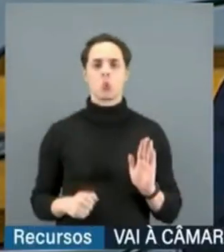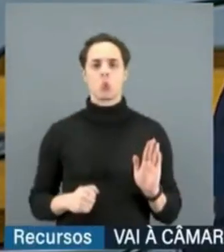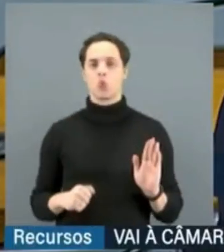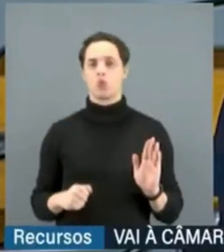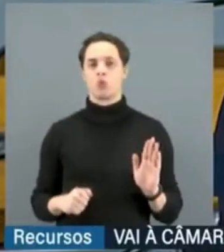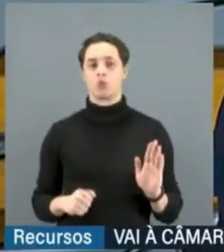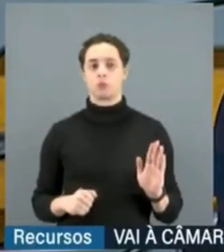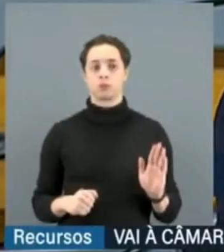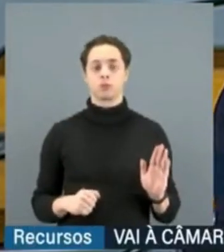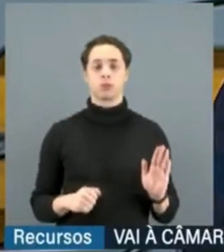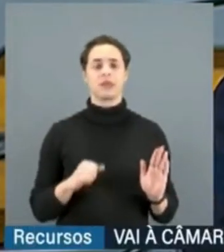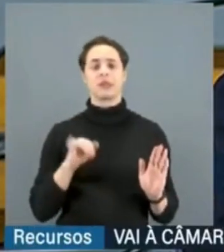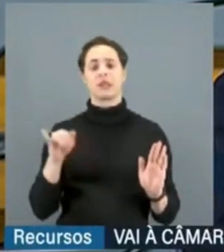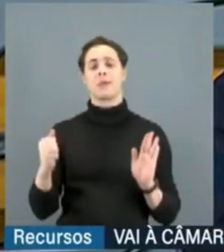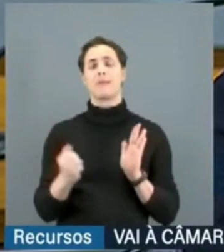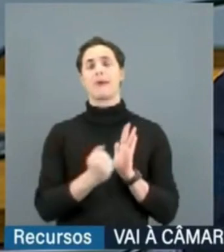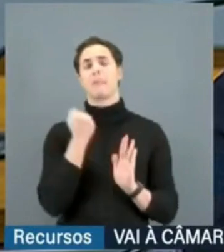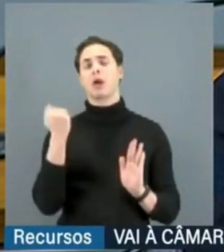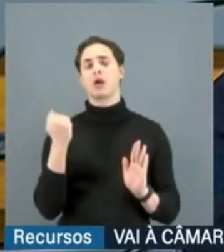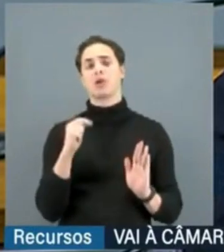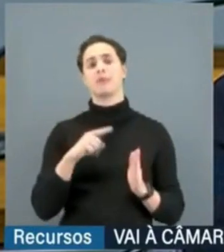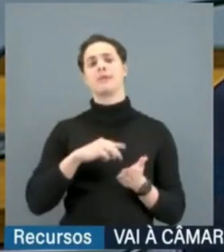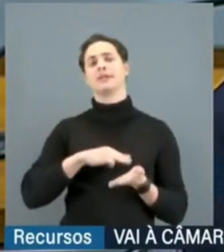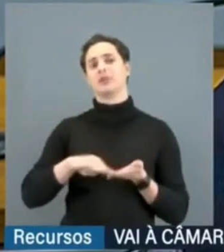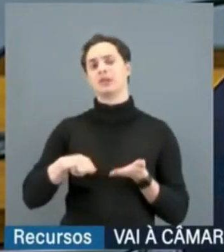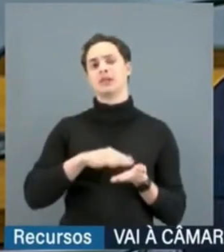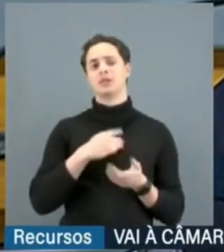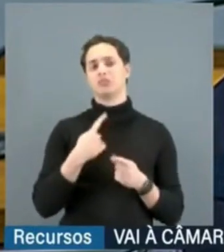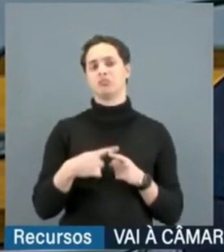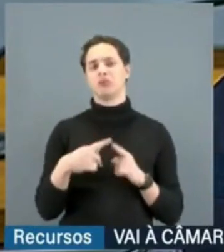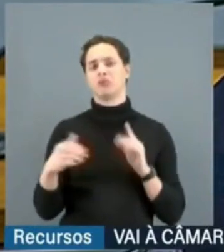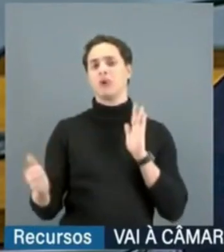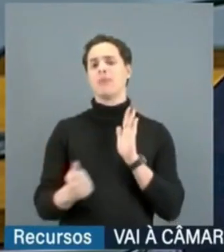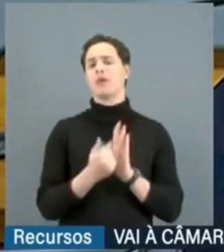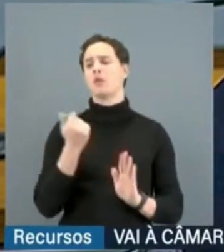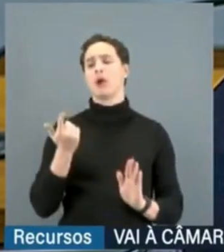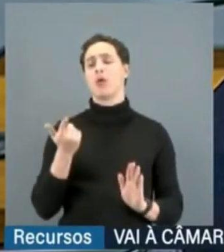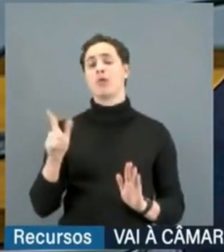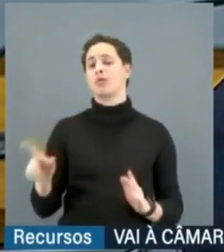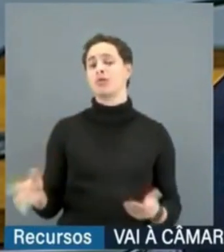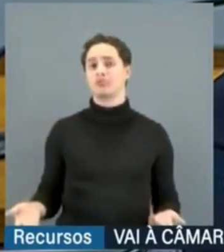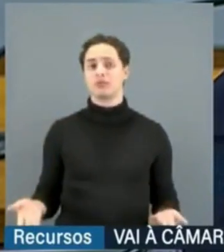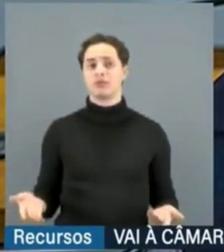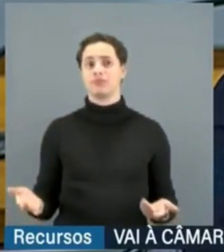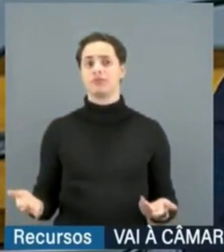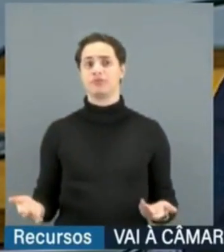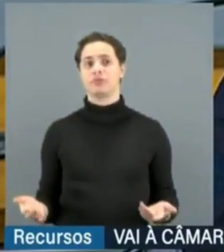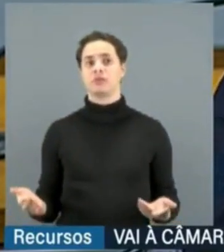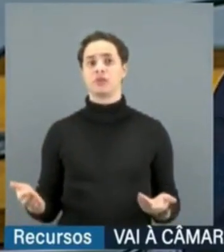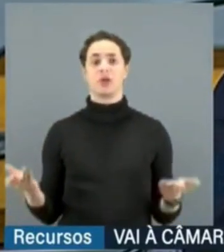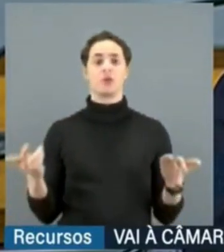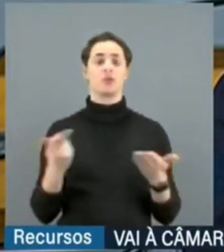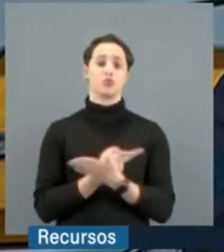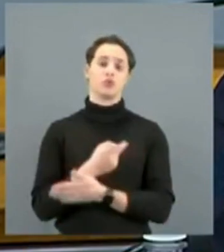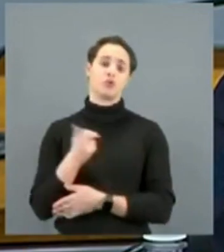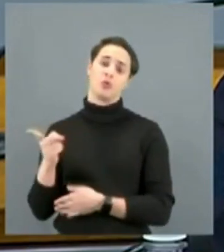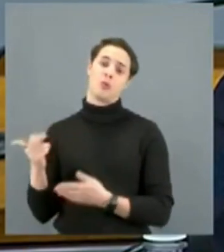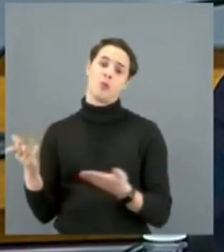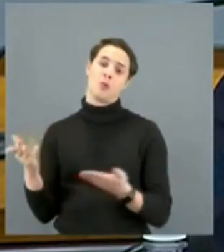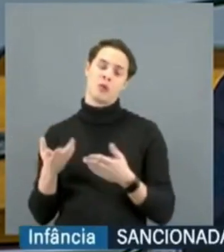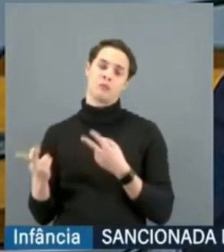E se ele tivesse apagado essas mensagens, por que que ele não apagou essas outras que o trouxeram nessa posição